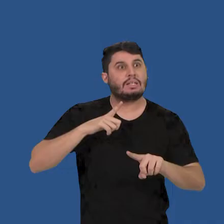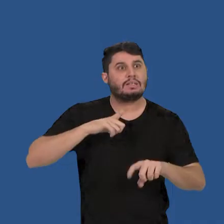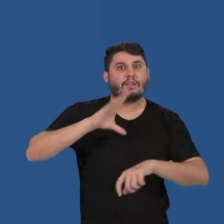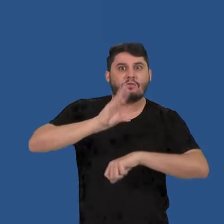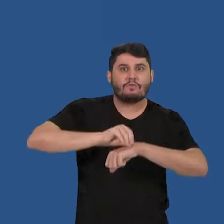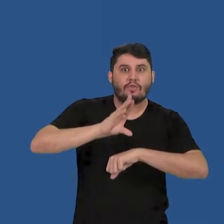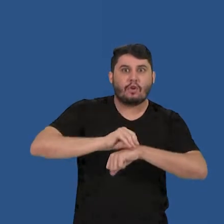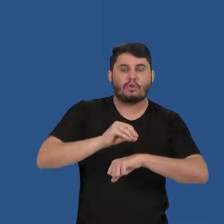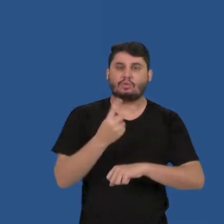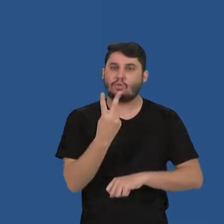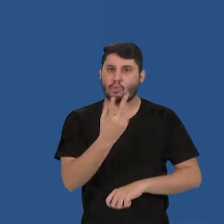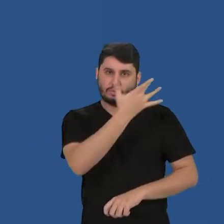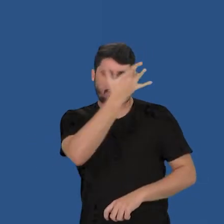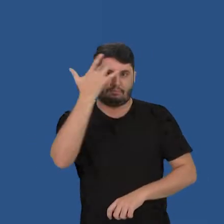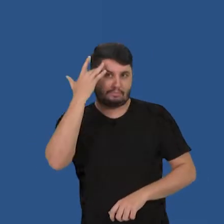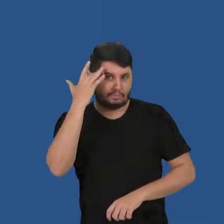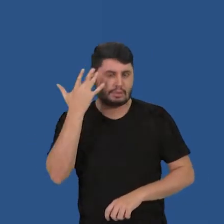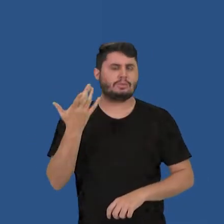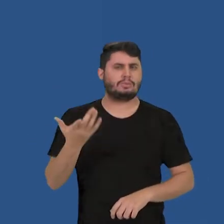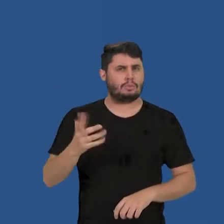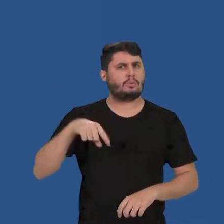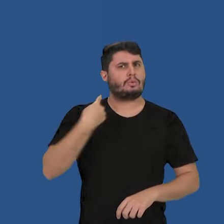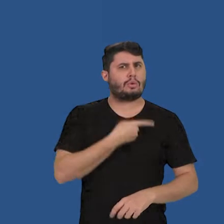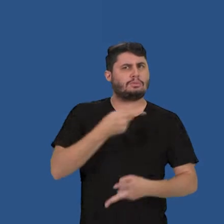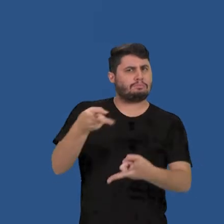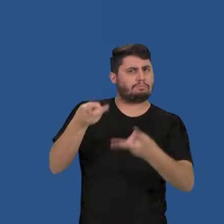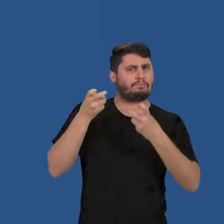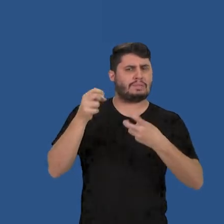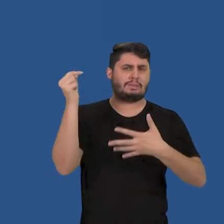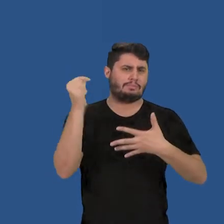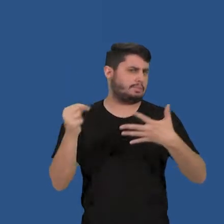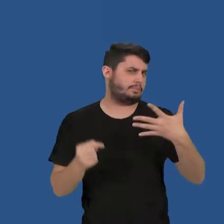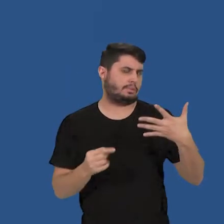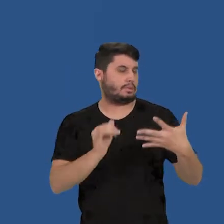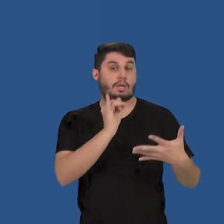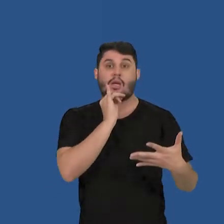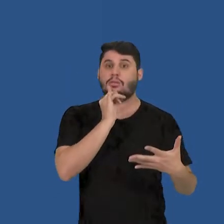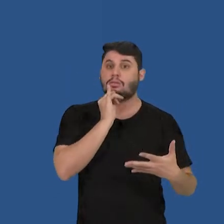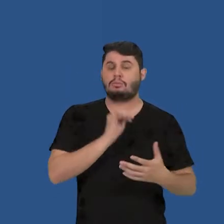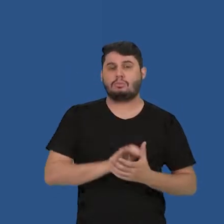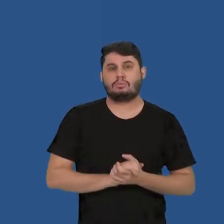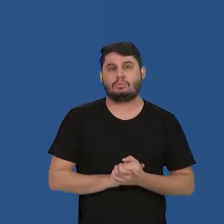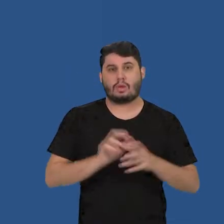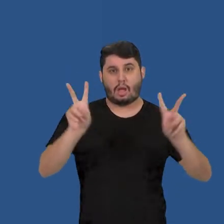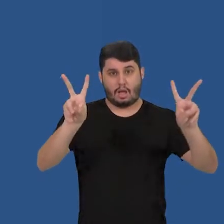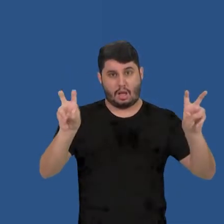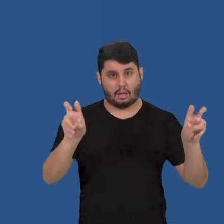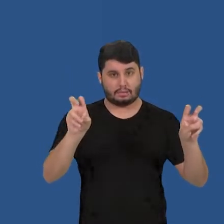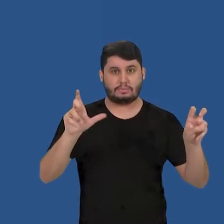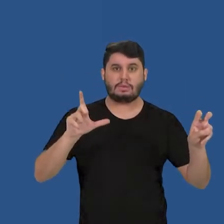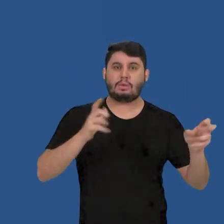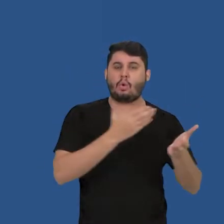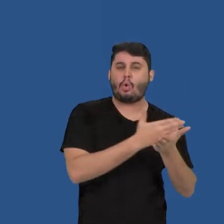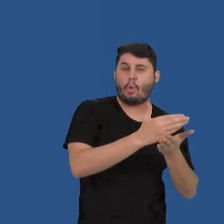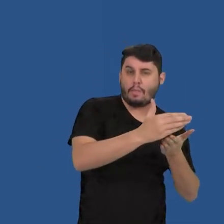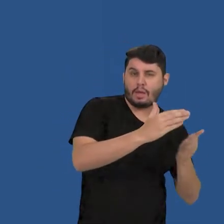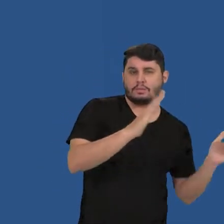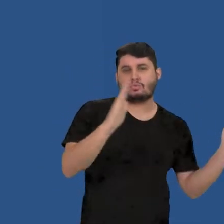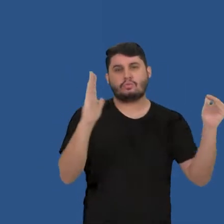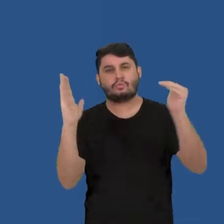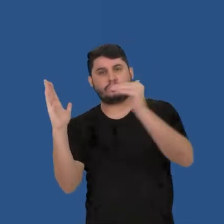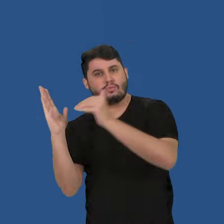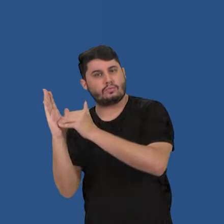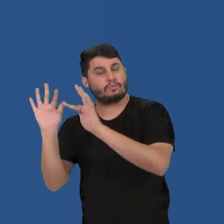pessoas no desenho e essa imagem nos diz várias coisas, nos diz não? Por exemplo, a aspa abre no começo, termina no final, ou